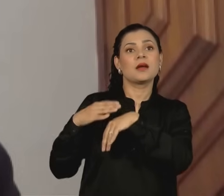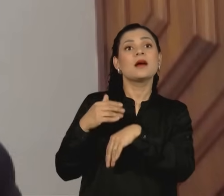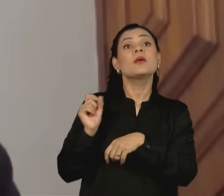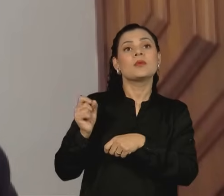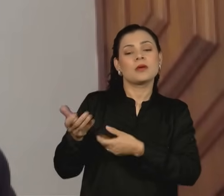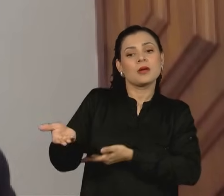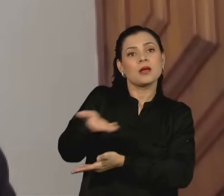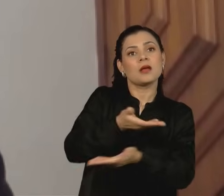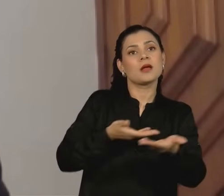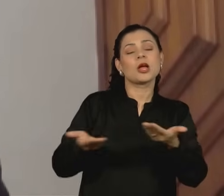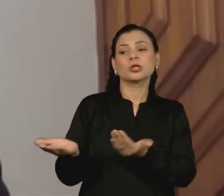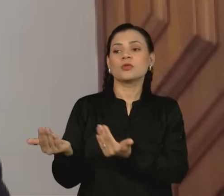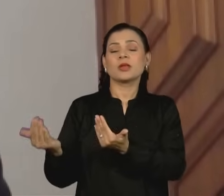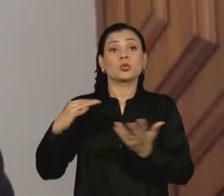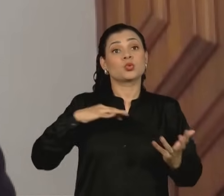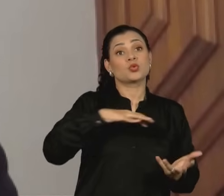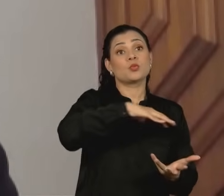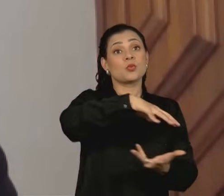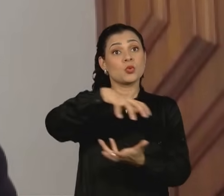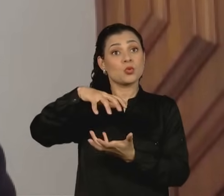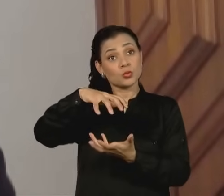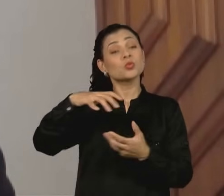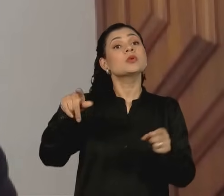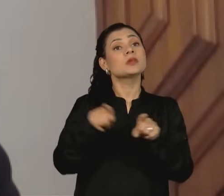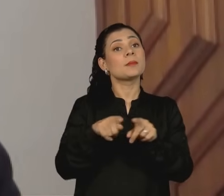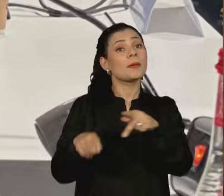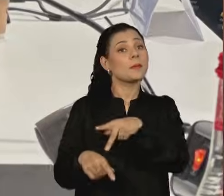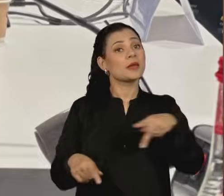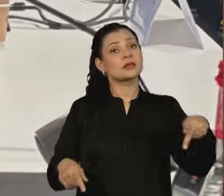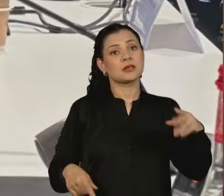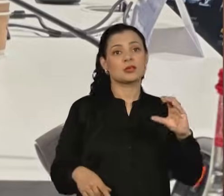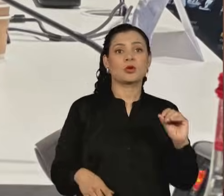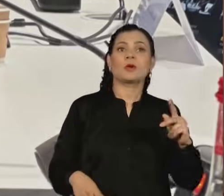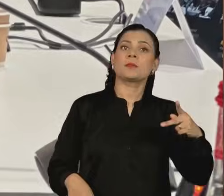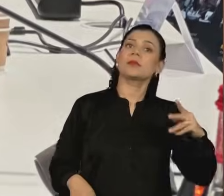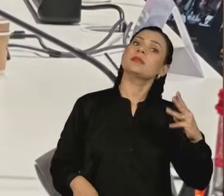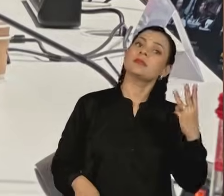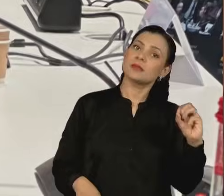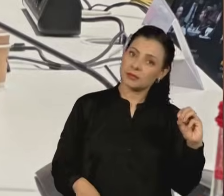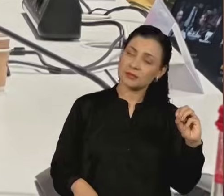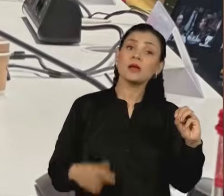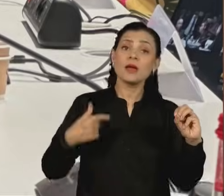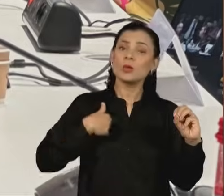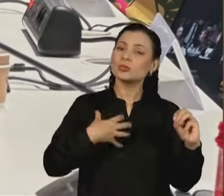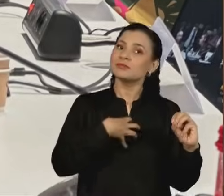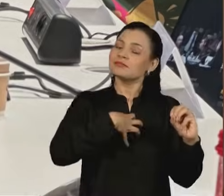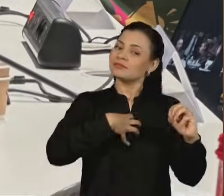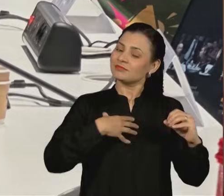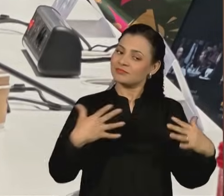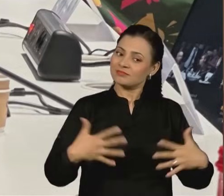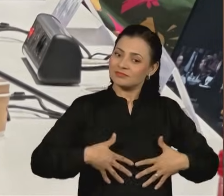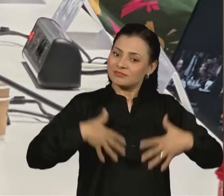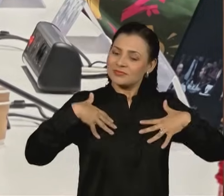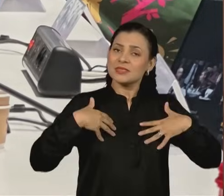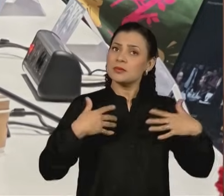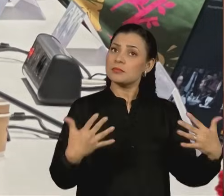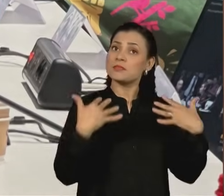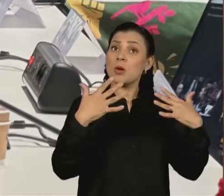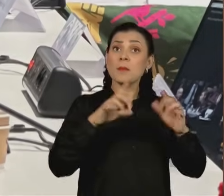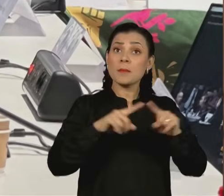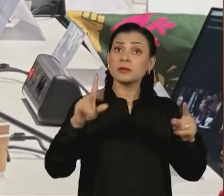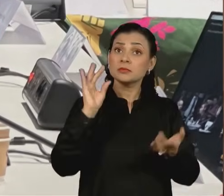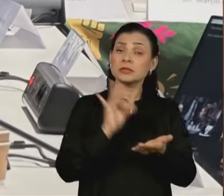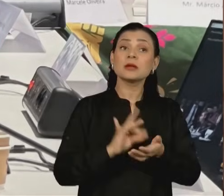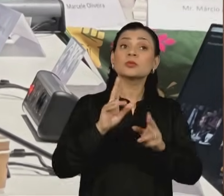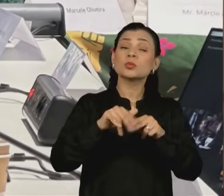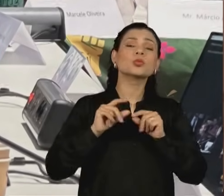diálogo entre juventudes globais e a presidência da COP30. Então, eu me senti reconhecida, mas ao mesmo tempo eu sei que esse reconhecimento ele